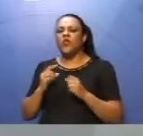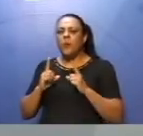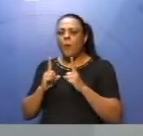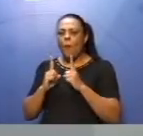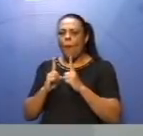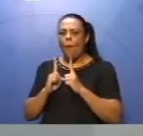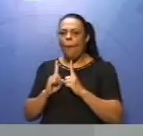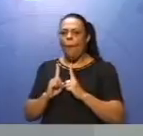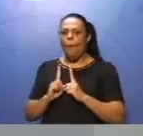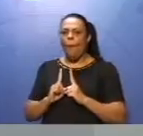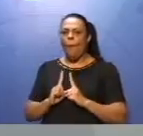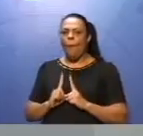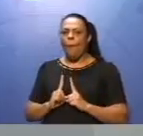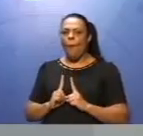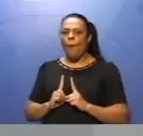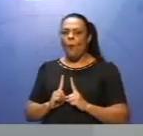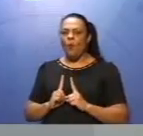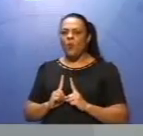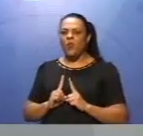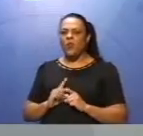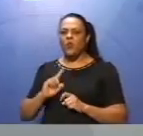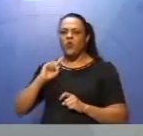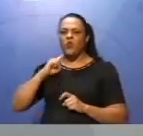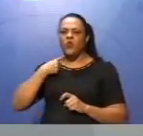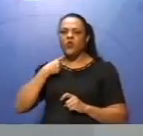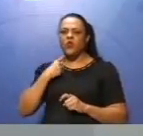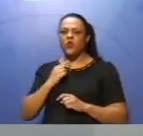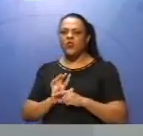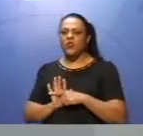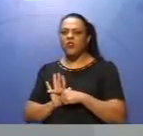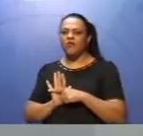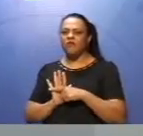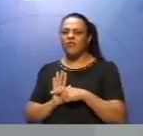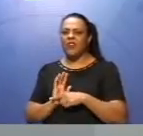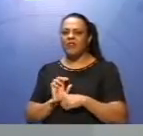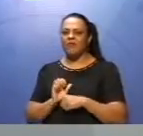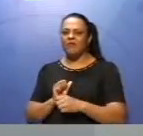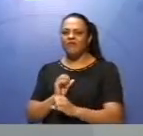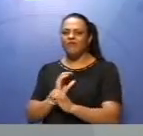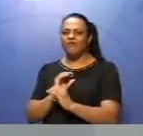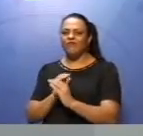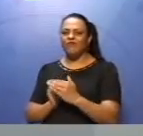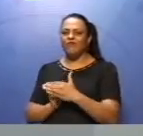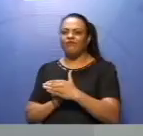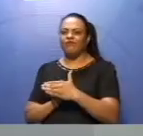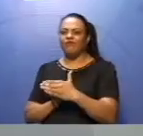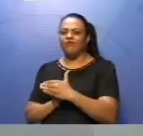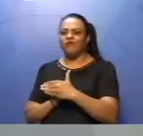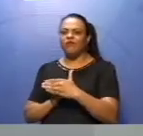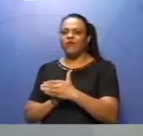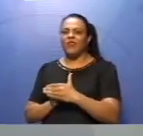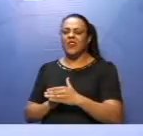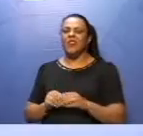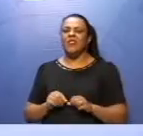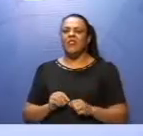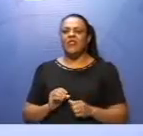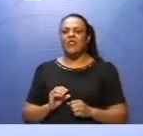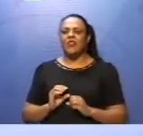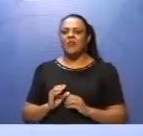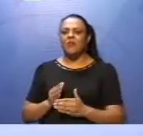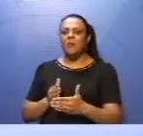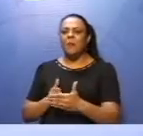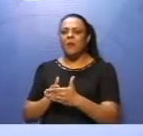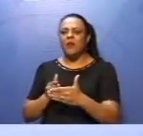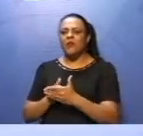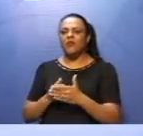estreito, atrapalhando, interferindo na passagem do ar e, além de tudo, ainda tem a presença do muco.